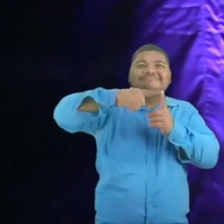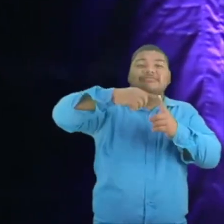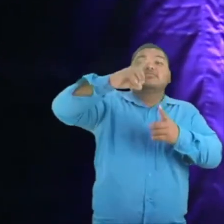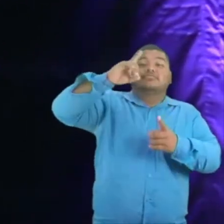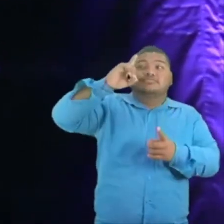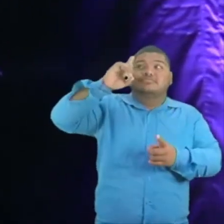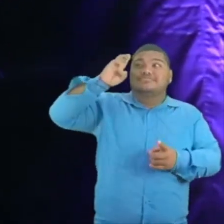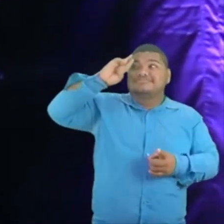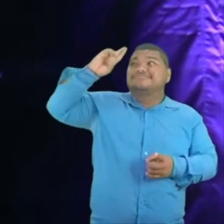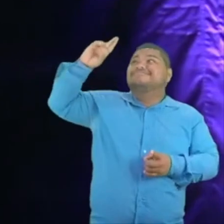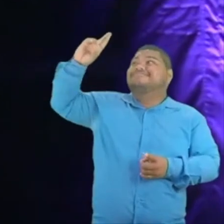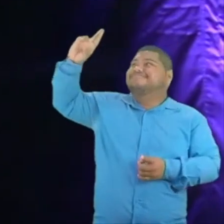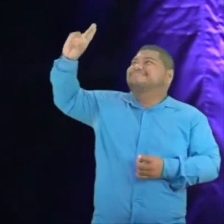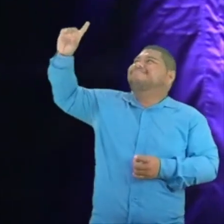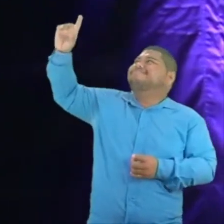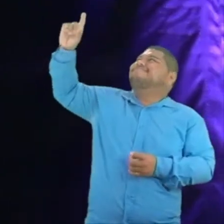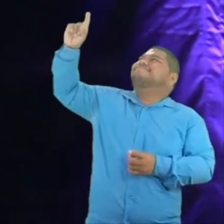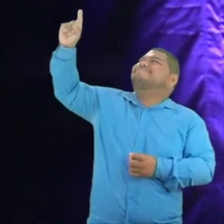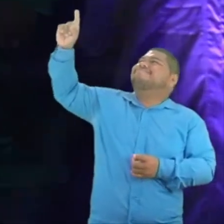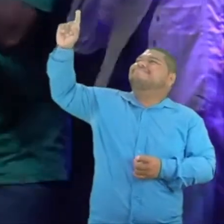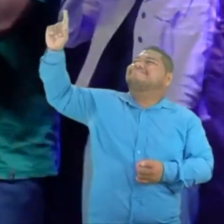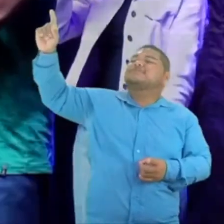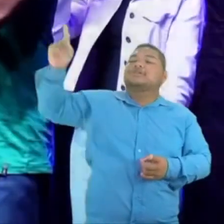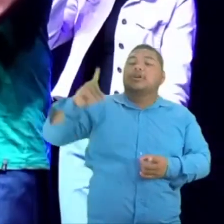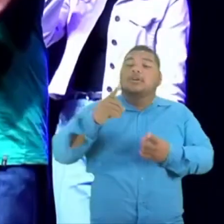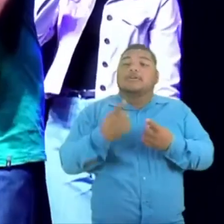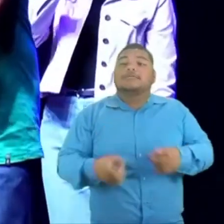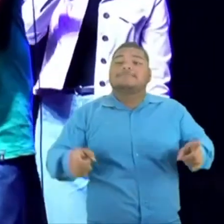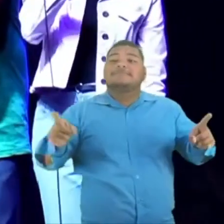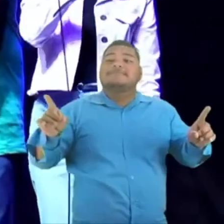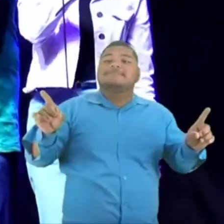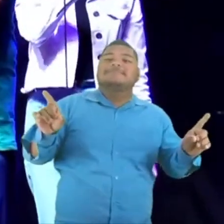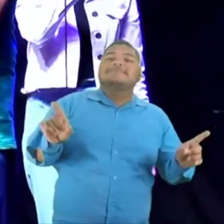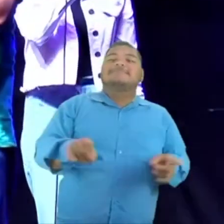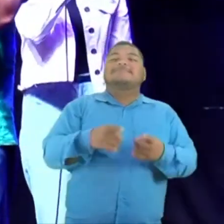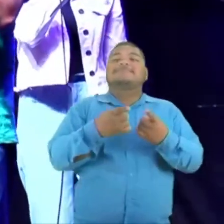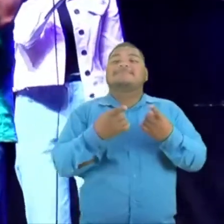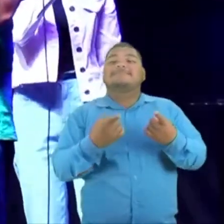cumprirá, pois Tu és Senhor.